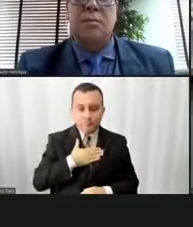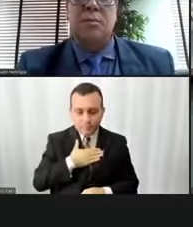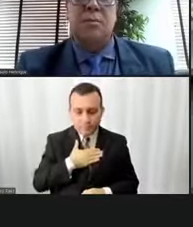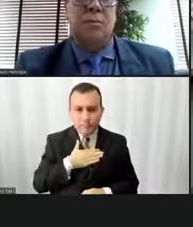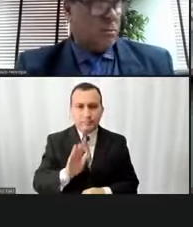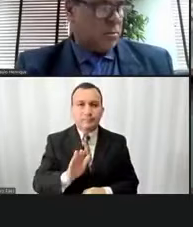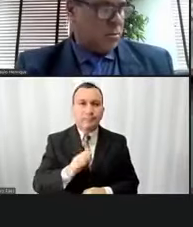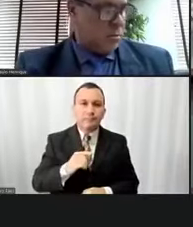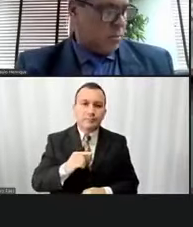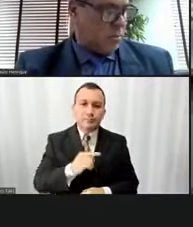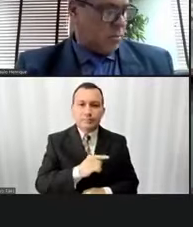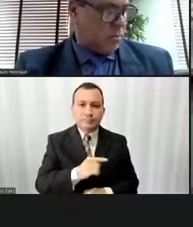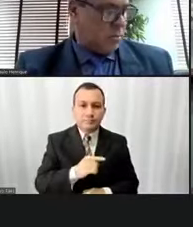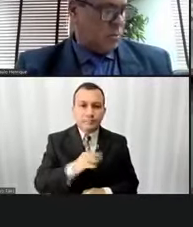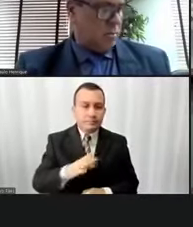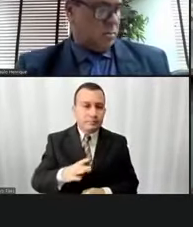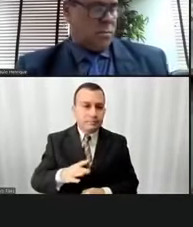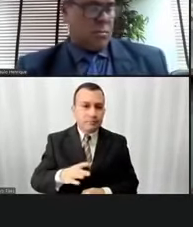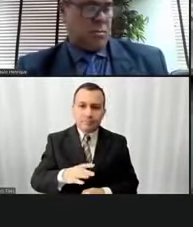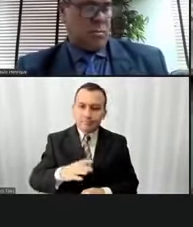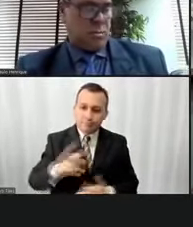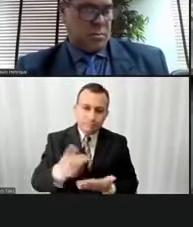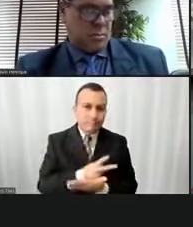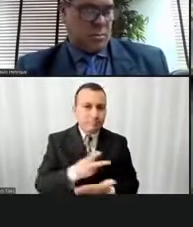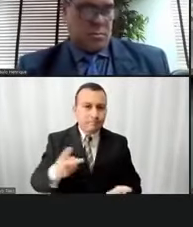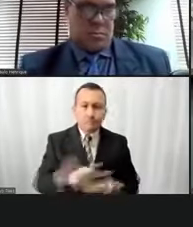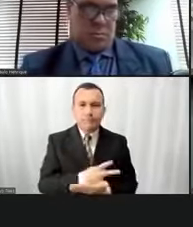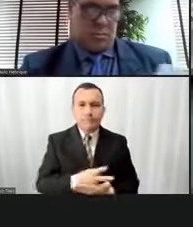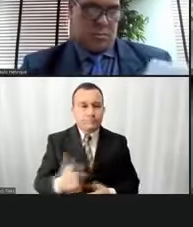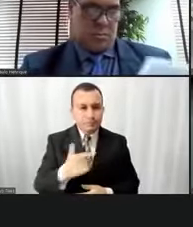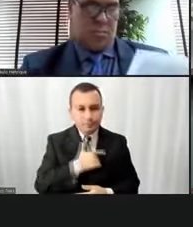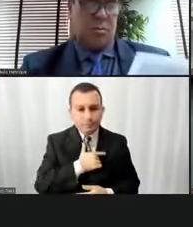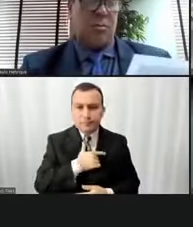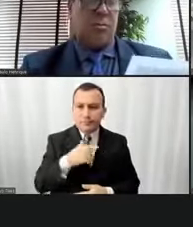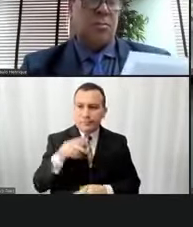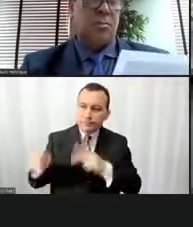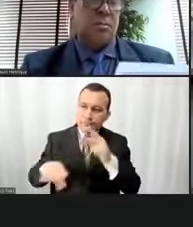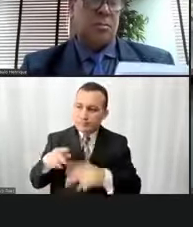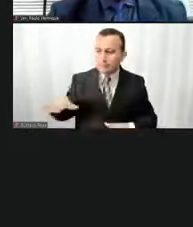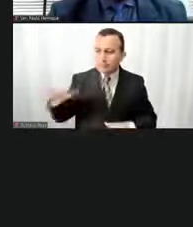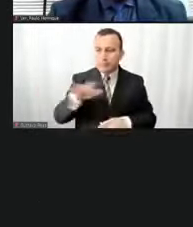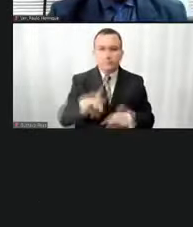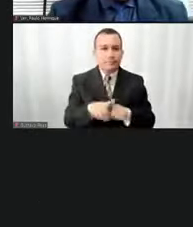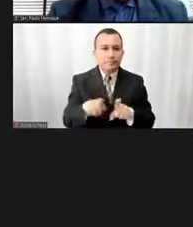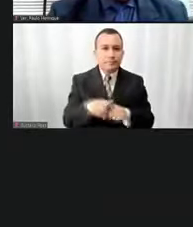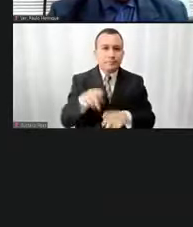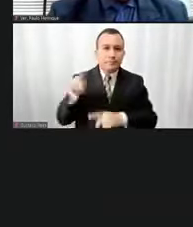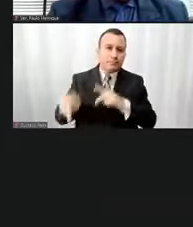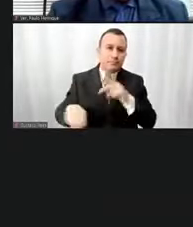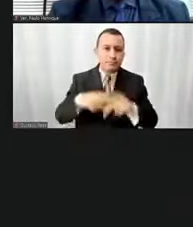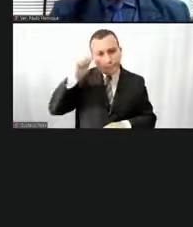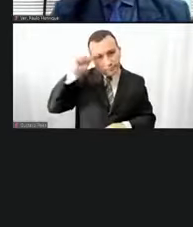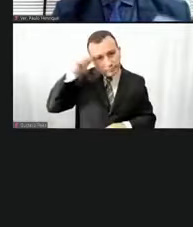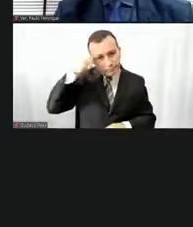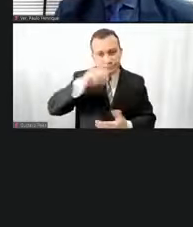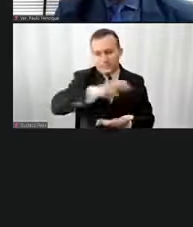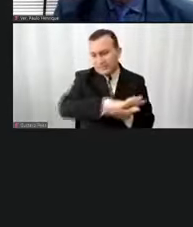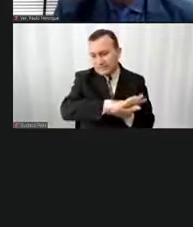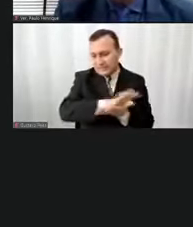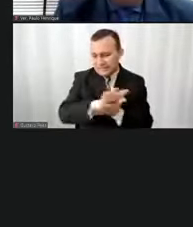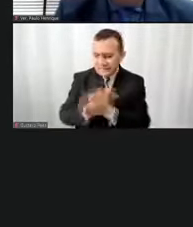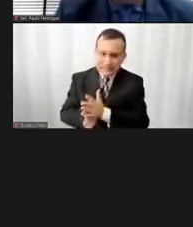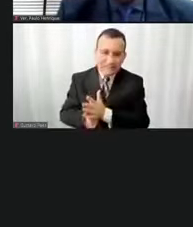isso é um escárnio para a nossa população e para a população negra que tem sido massacrada por operações dessa